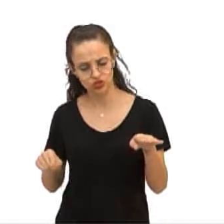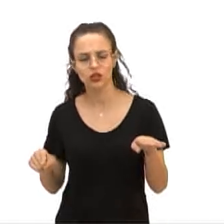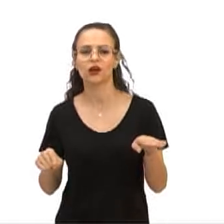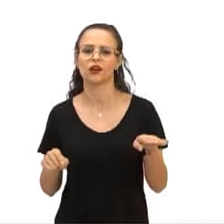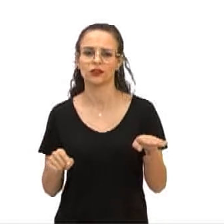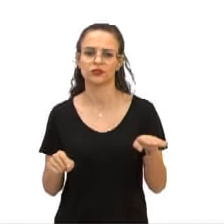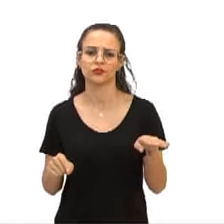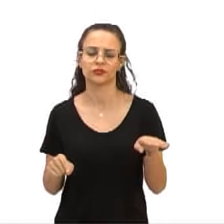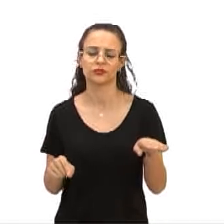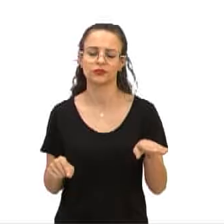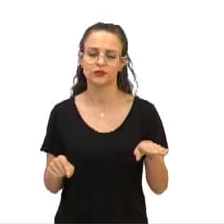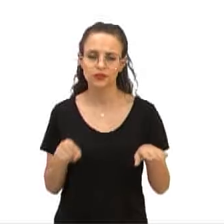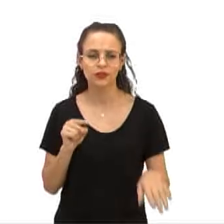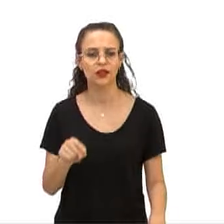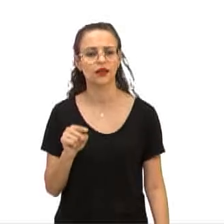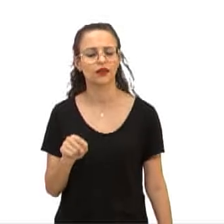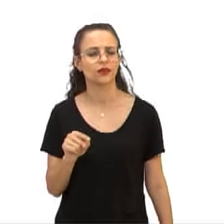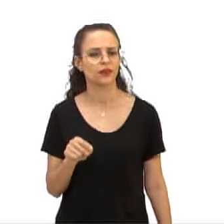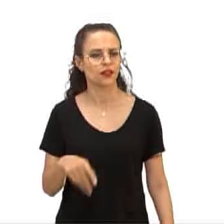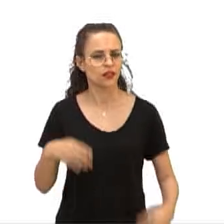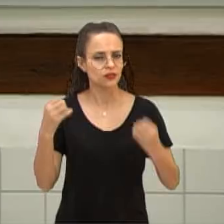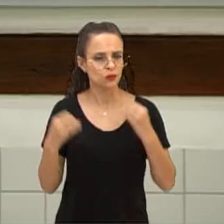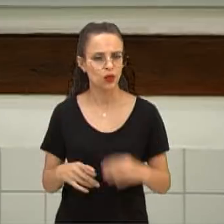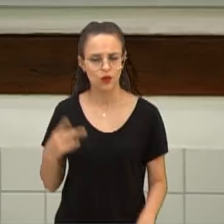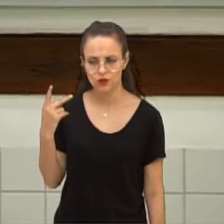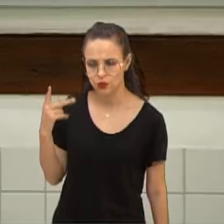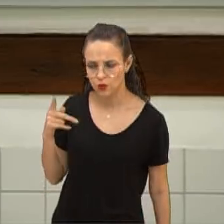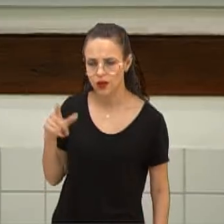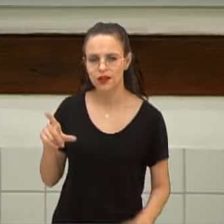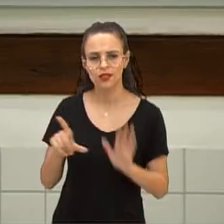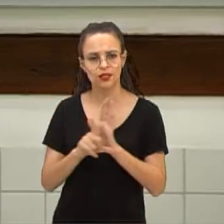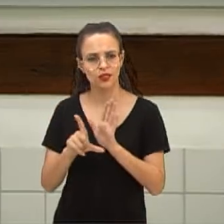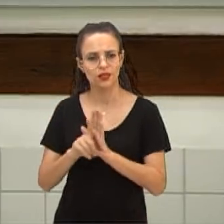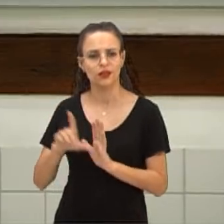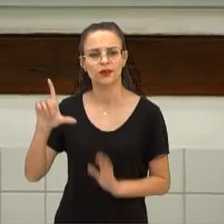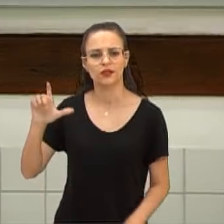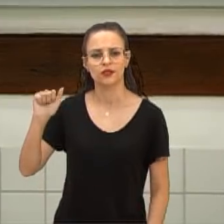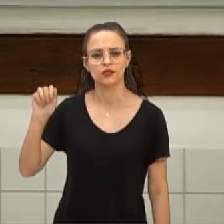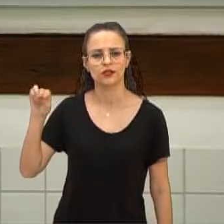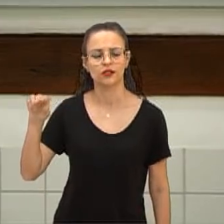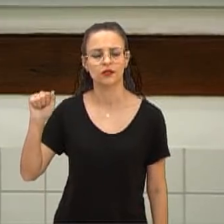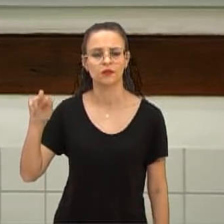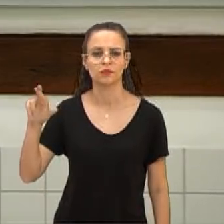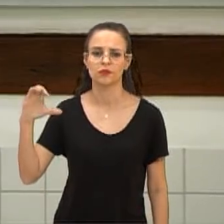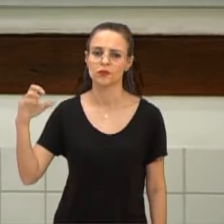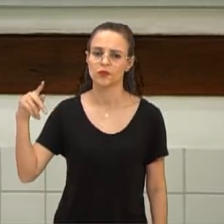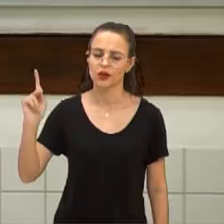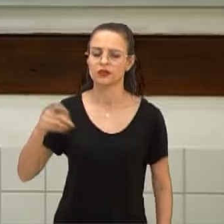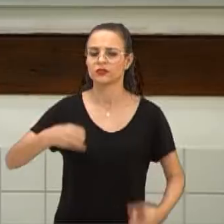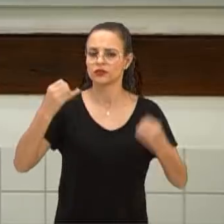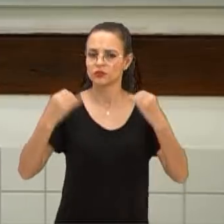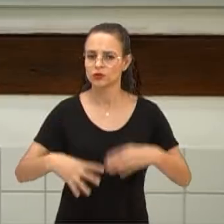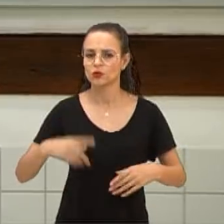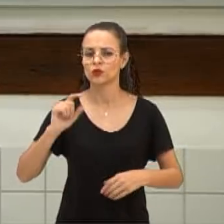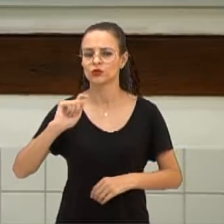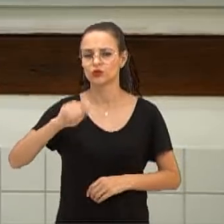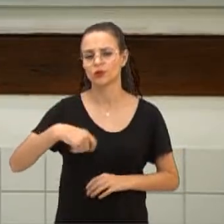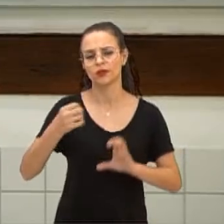vinham com cauda. Ali ele disse o seguinte, aquela lei que o Lamarck tinha dito, que era a lei da herança